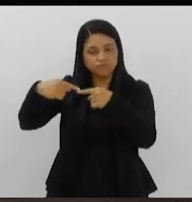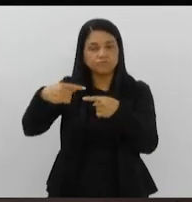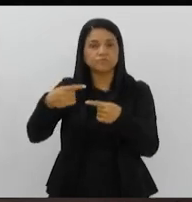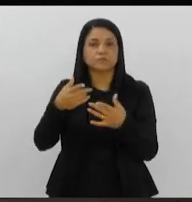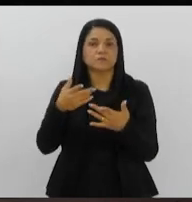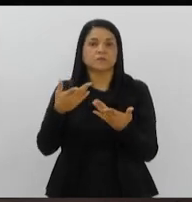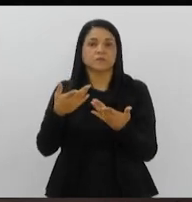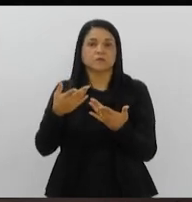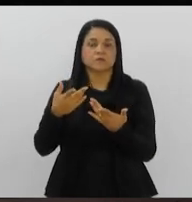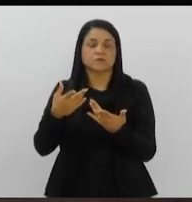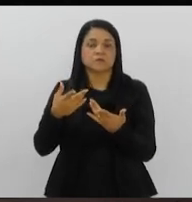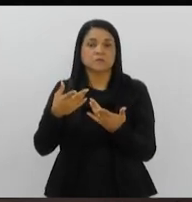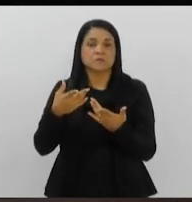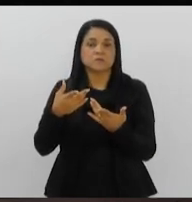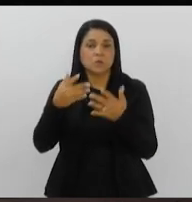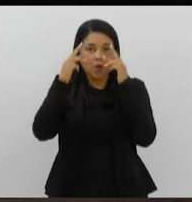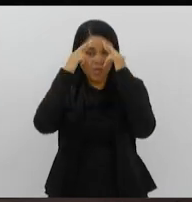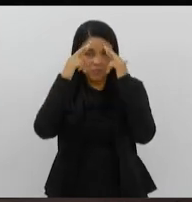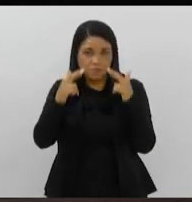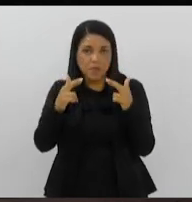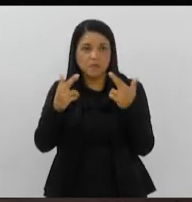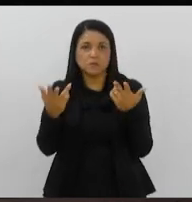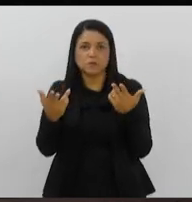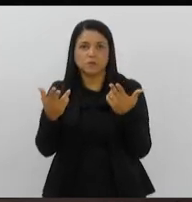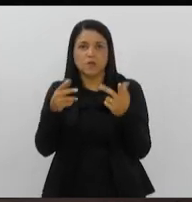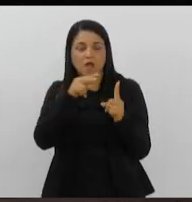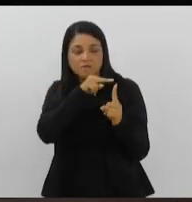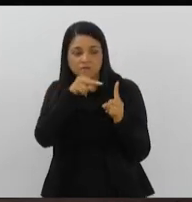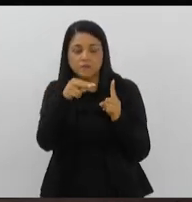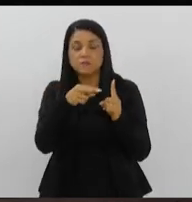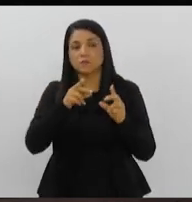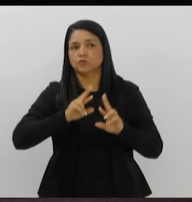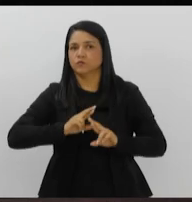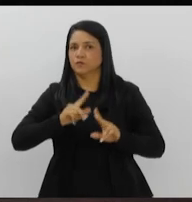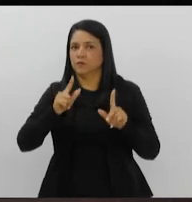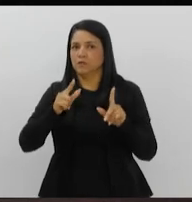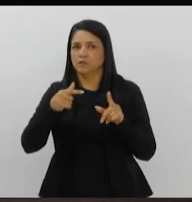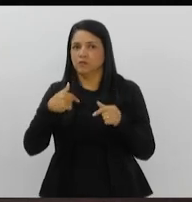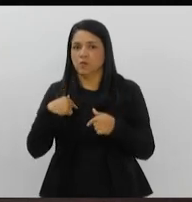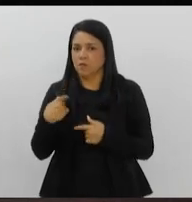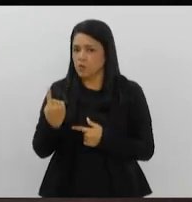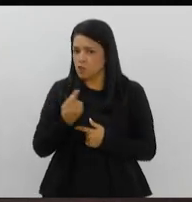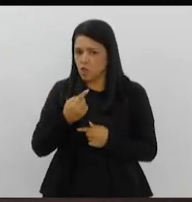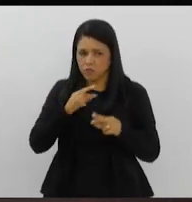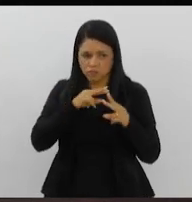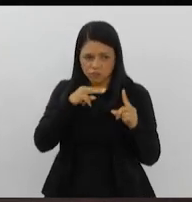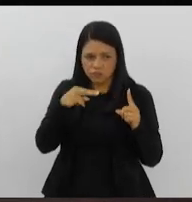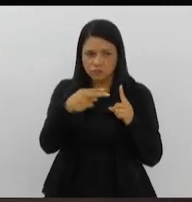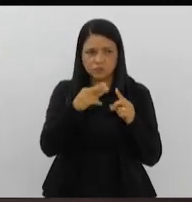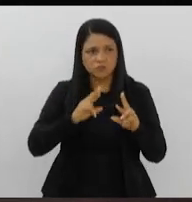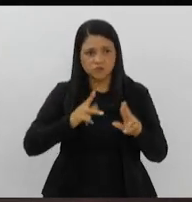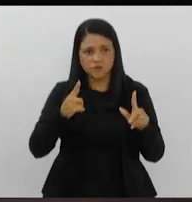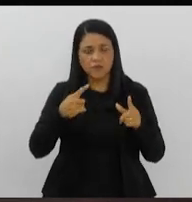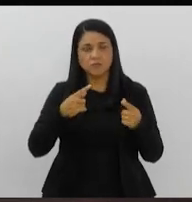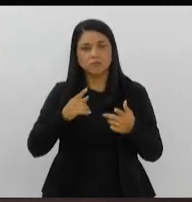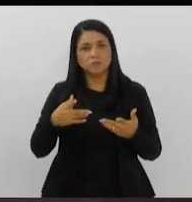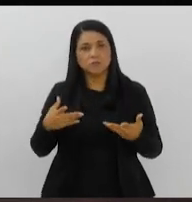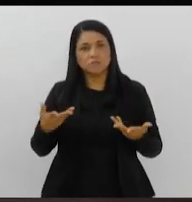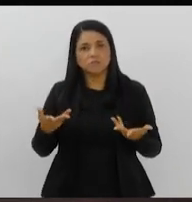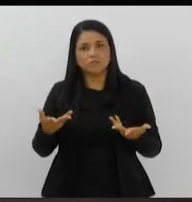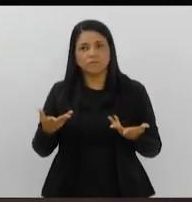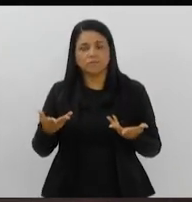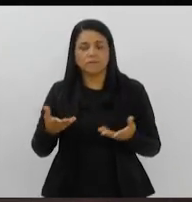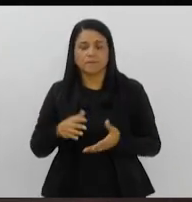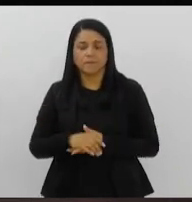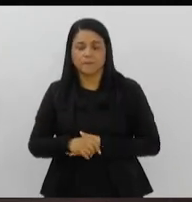o respeito a, até a visão diferente, porque não é porque nós temos visão diferente que nós temos que desqualificar o outro.